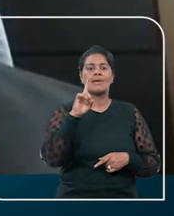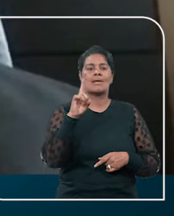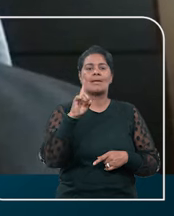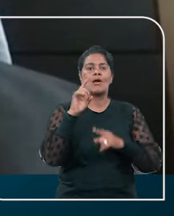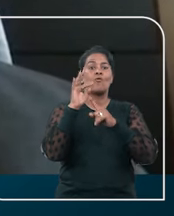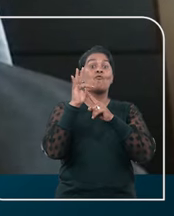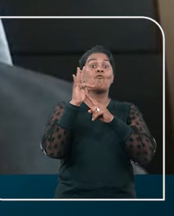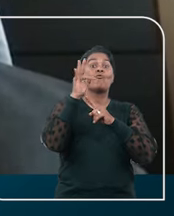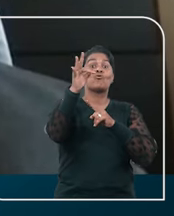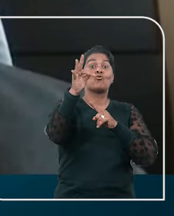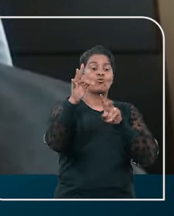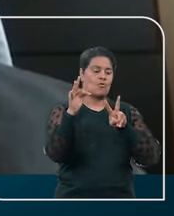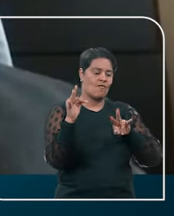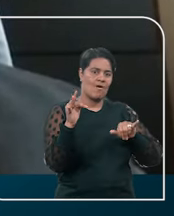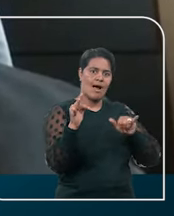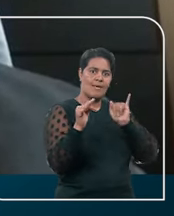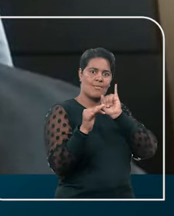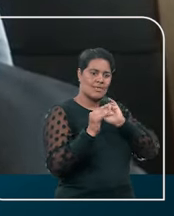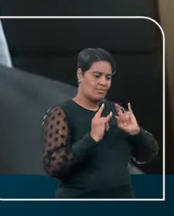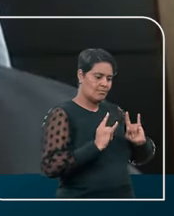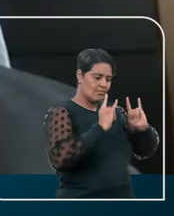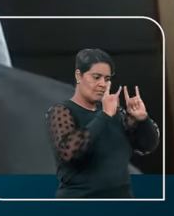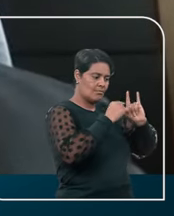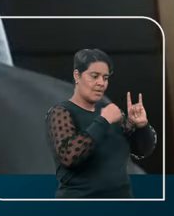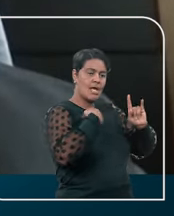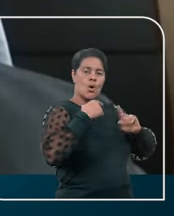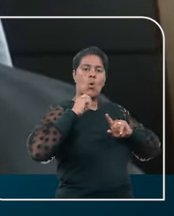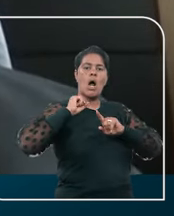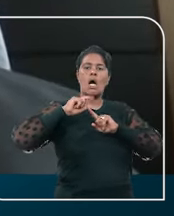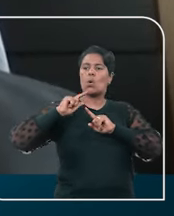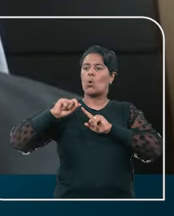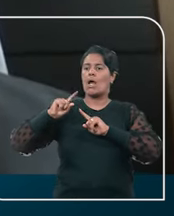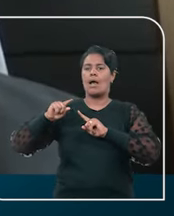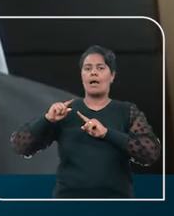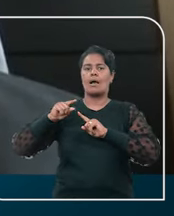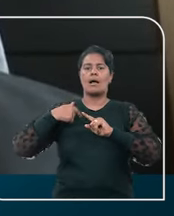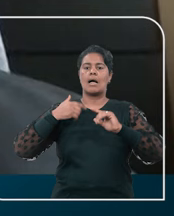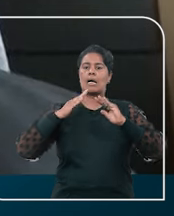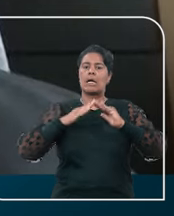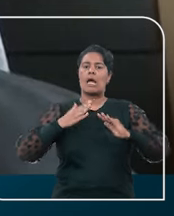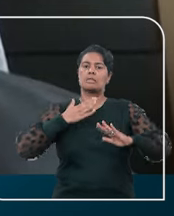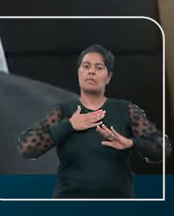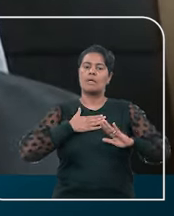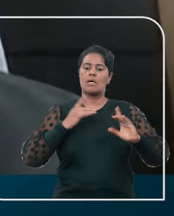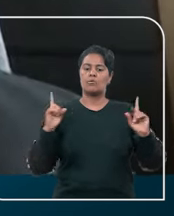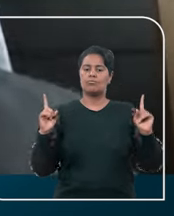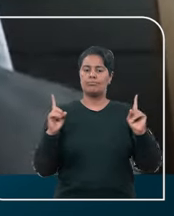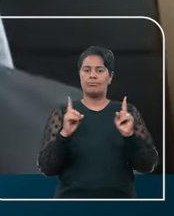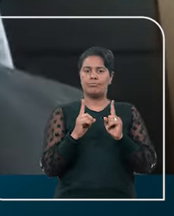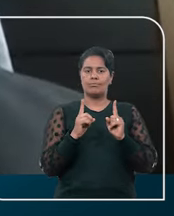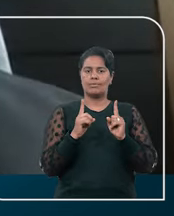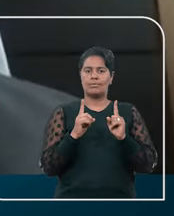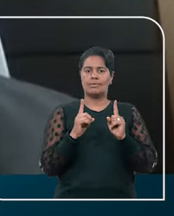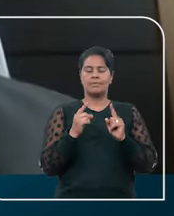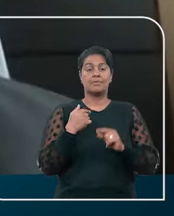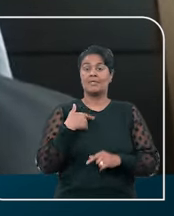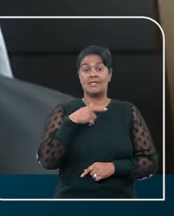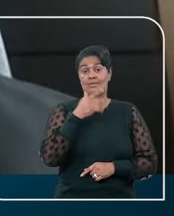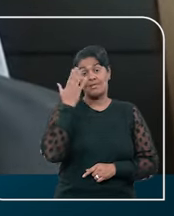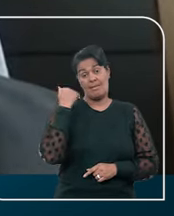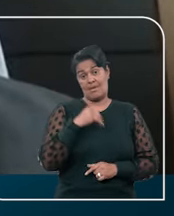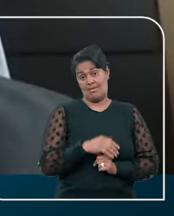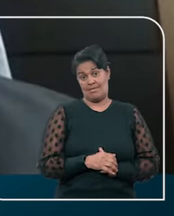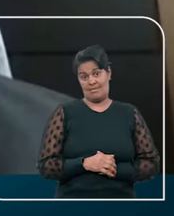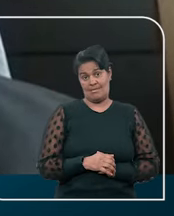imóvel na numa de uma forma tão breve né Eh chamada locação de curtíssima temporada a lei